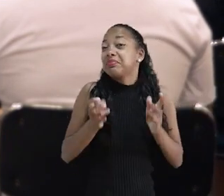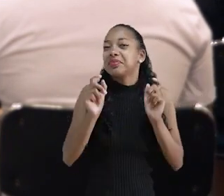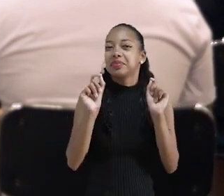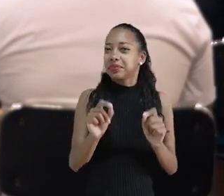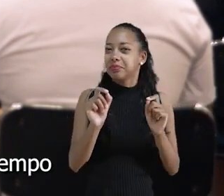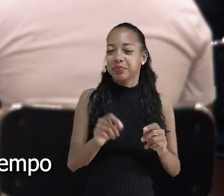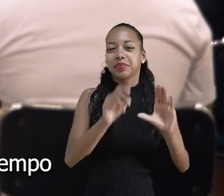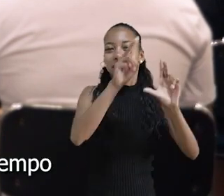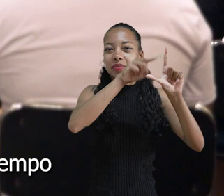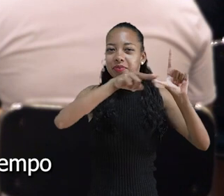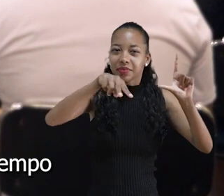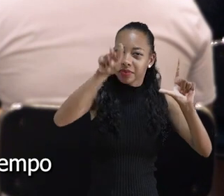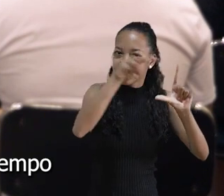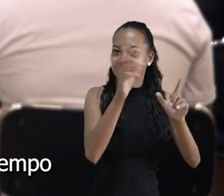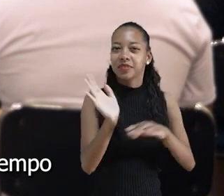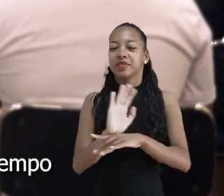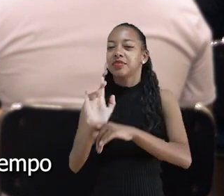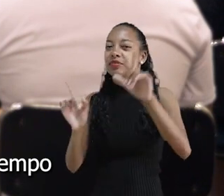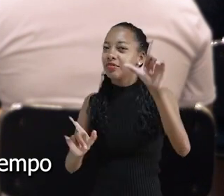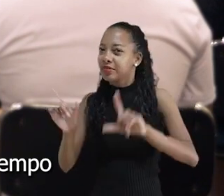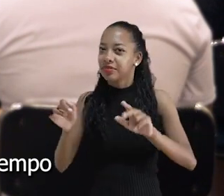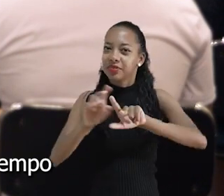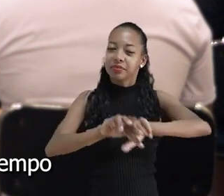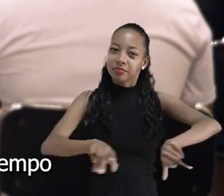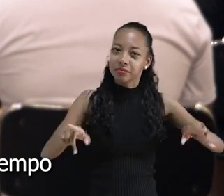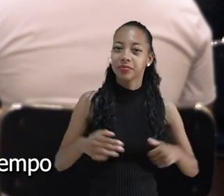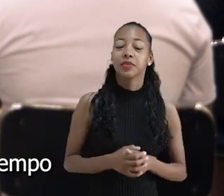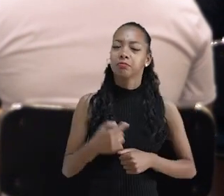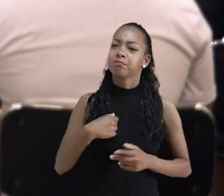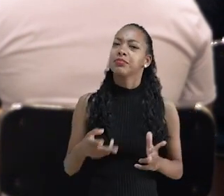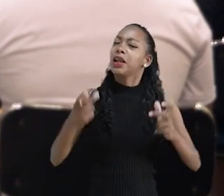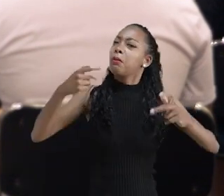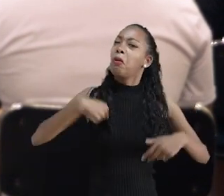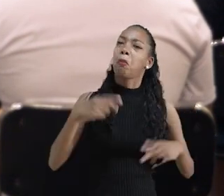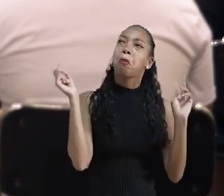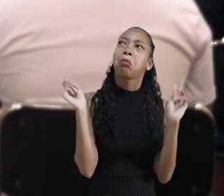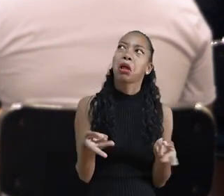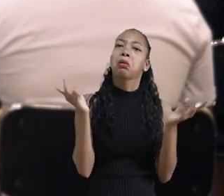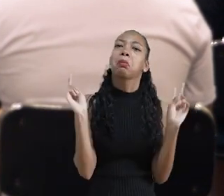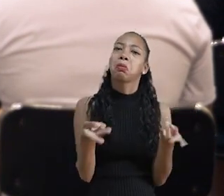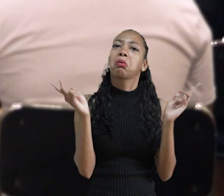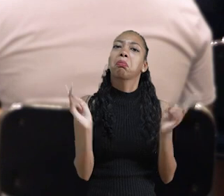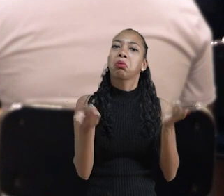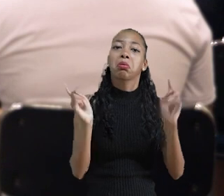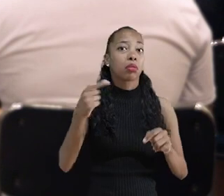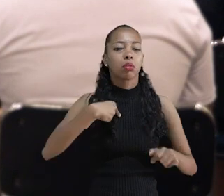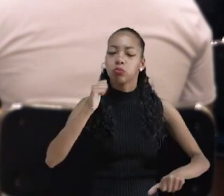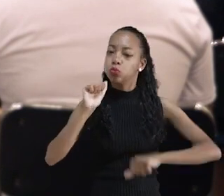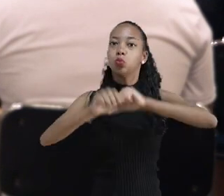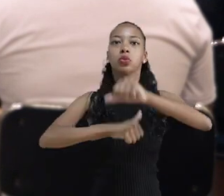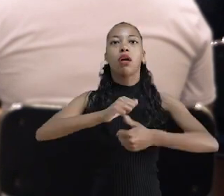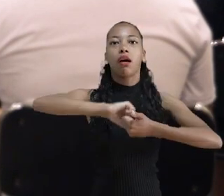Educação de audiovisual de cinema e tal não sei o que a gente tem que estar todo o tempo se reinventando né é Paulo Freire